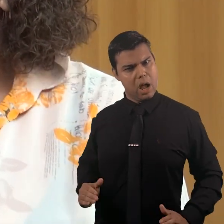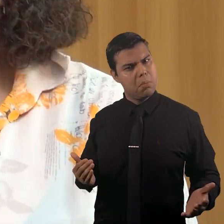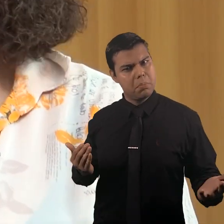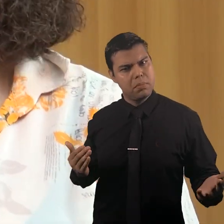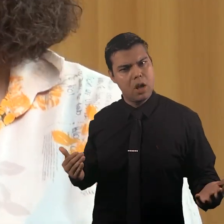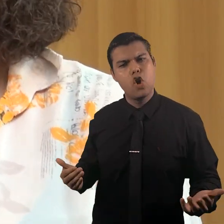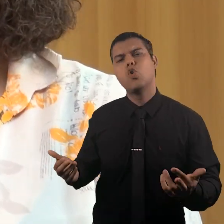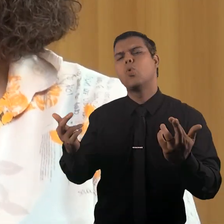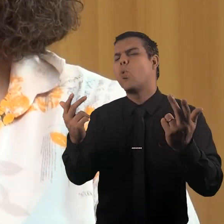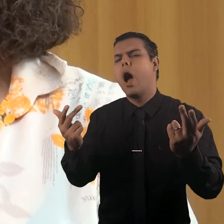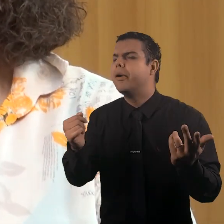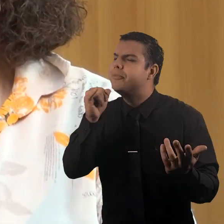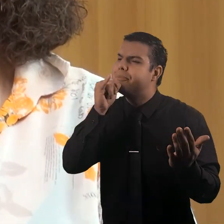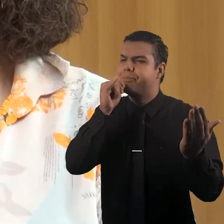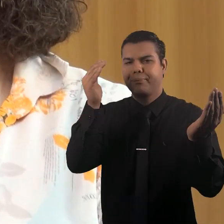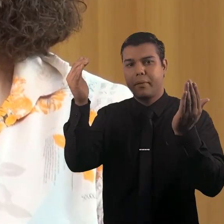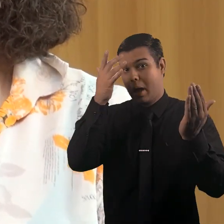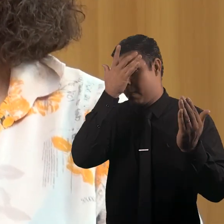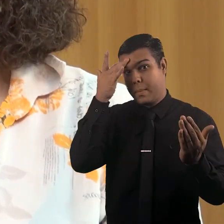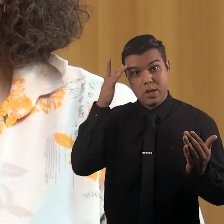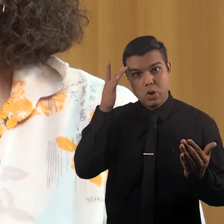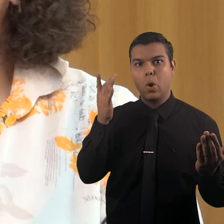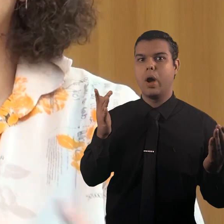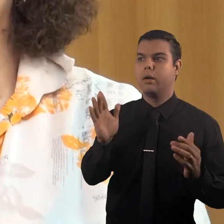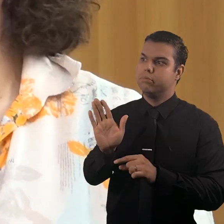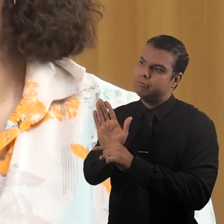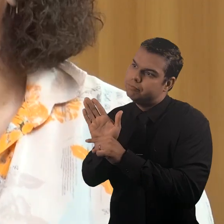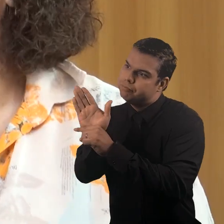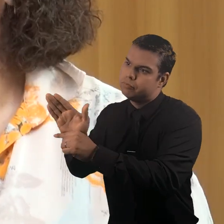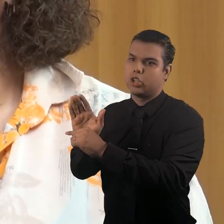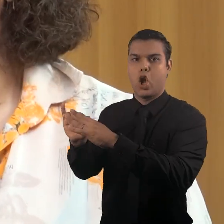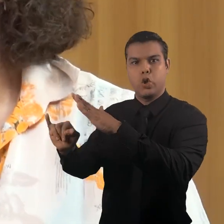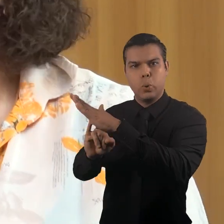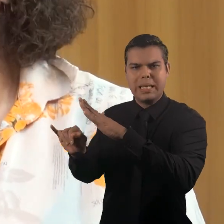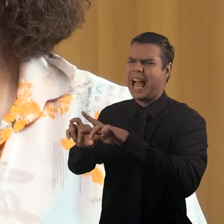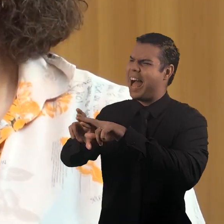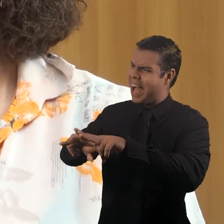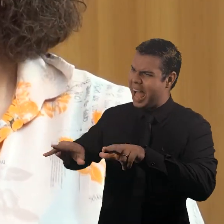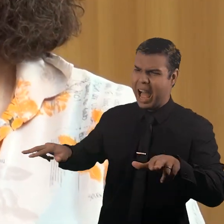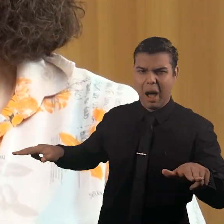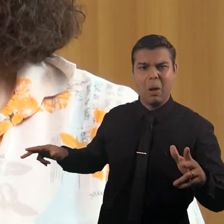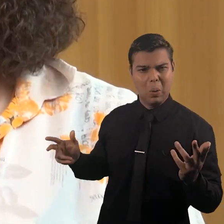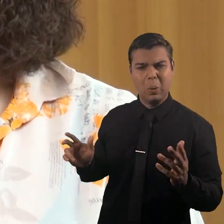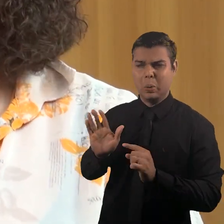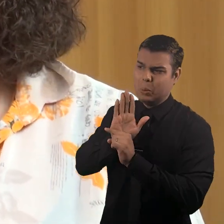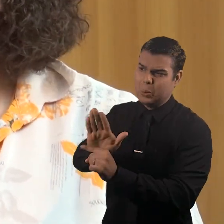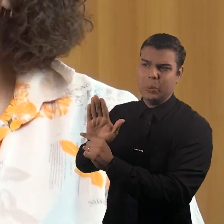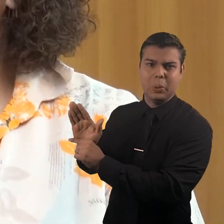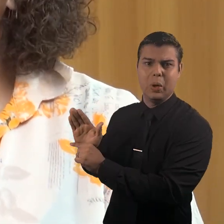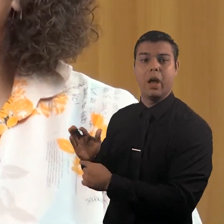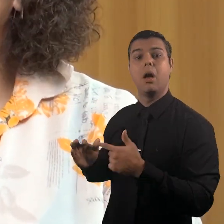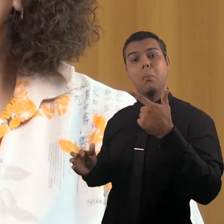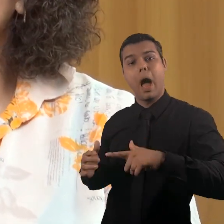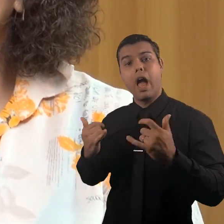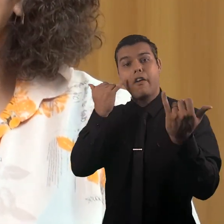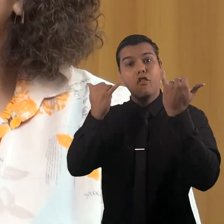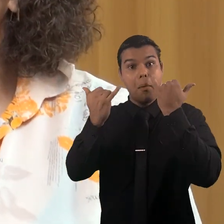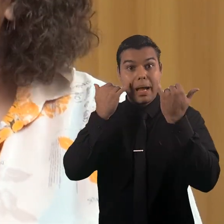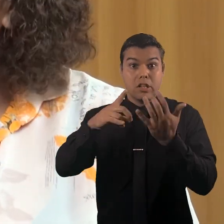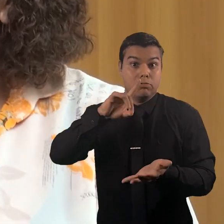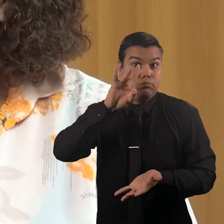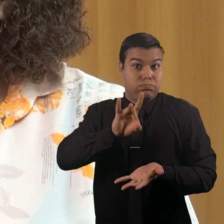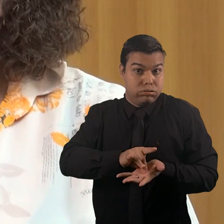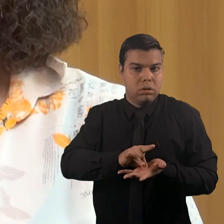cidadania, desde pessoas que contribuem com instituições de diversas formas, até mesmo você disseminar uma